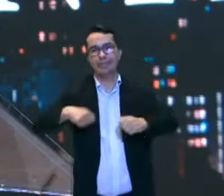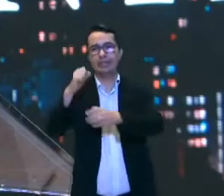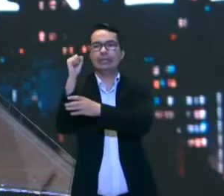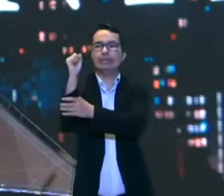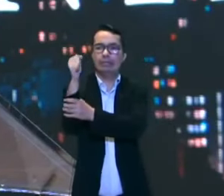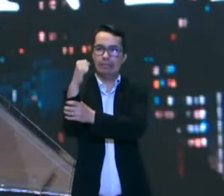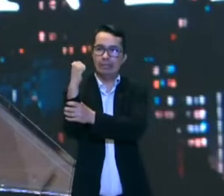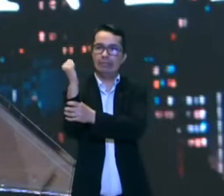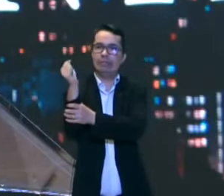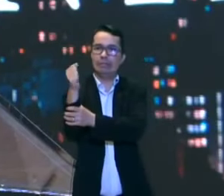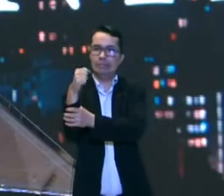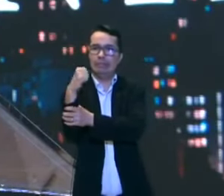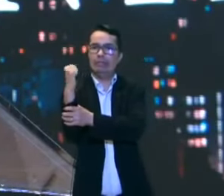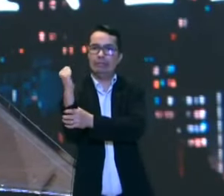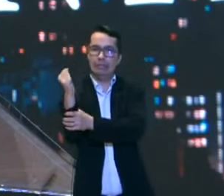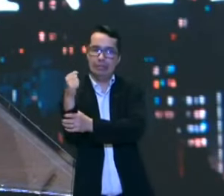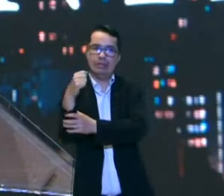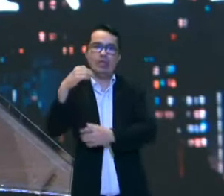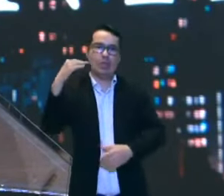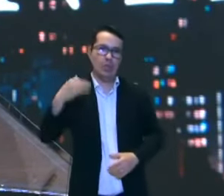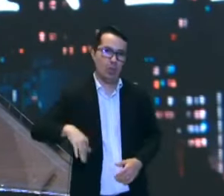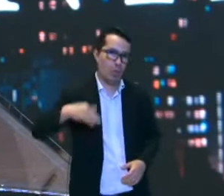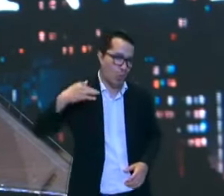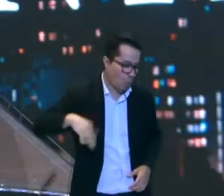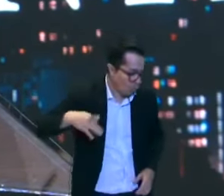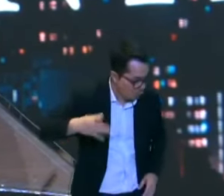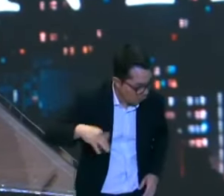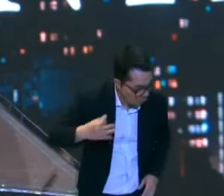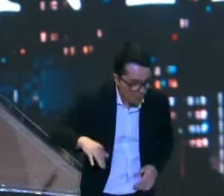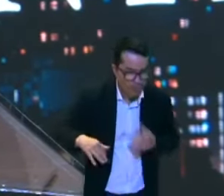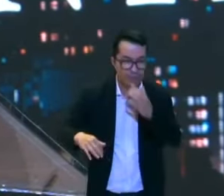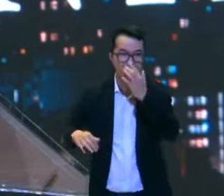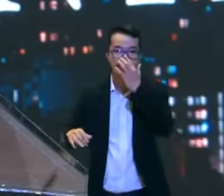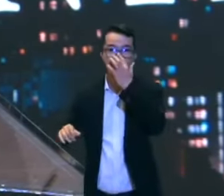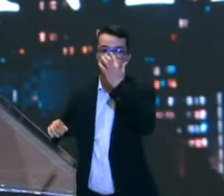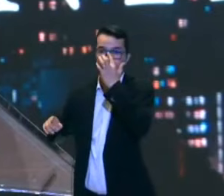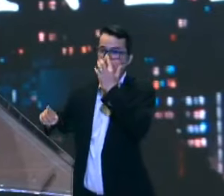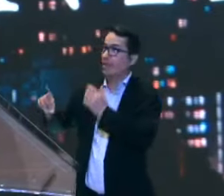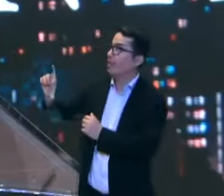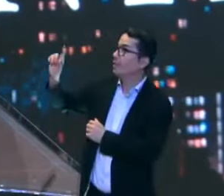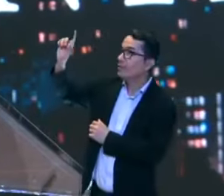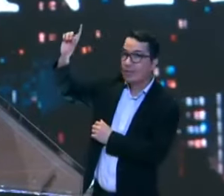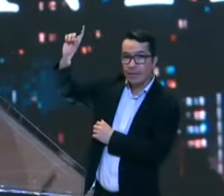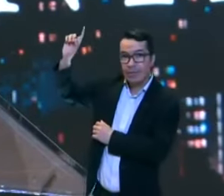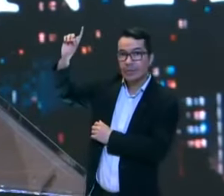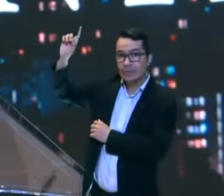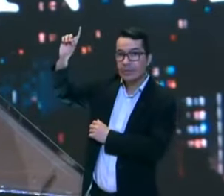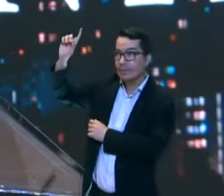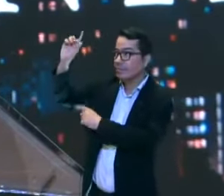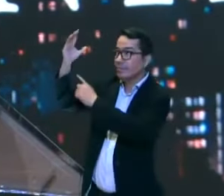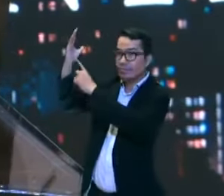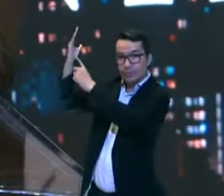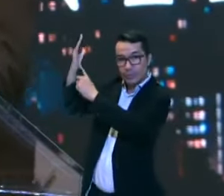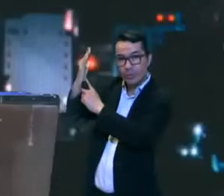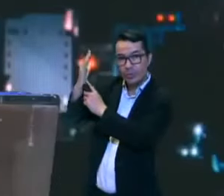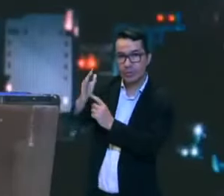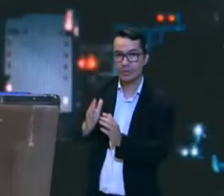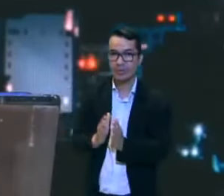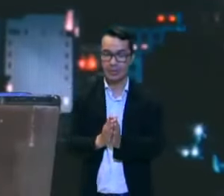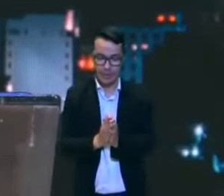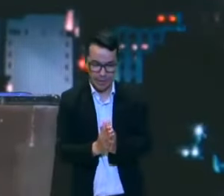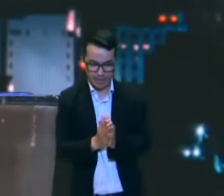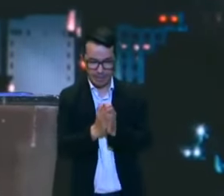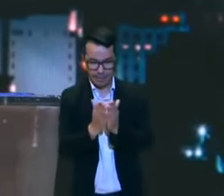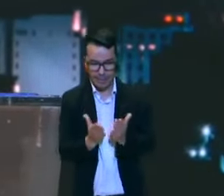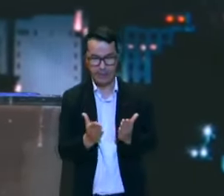doídos. E aí ele começou a perguntar, Deus, o que é? E Deus mostrou um exercício dolorido para ele. Ele abriu a Bíblia de